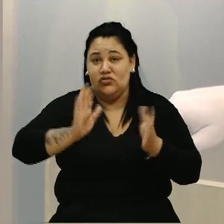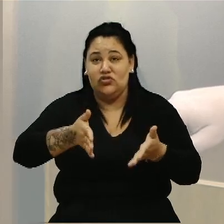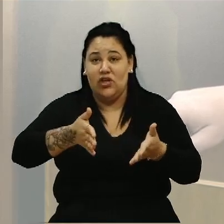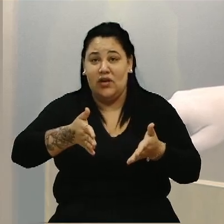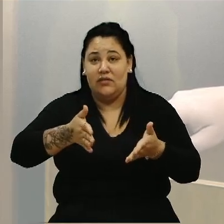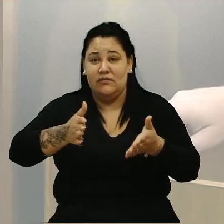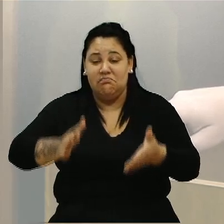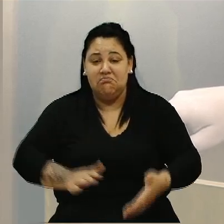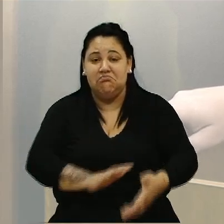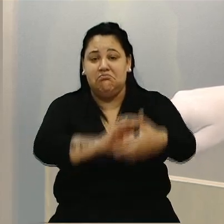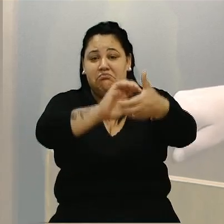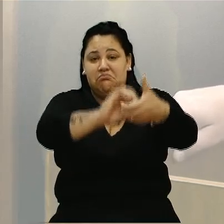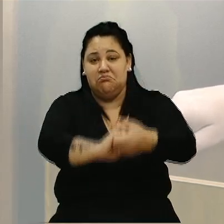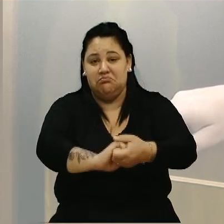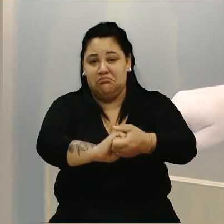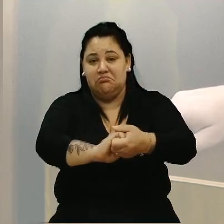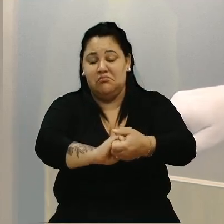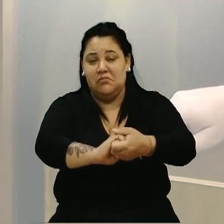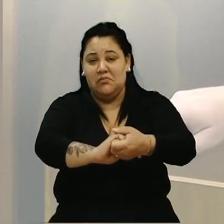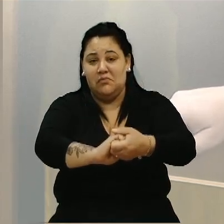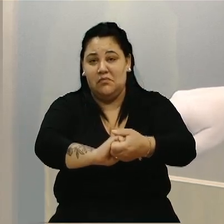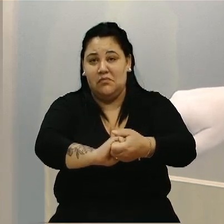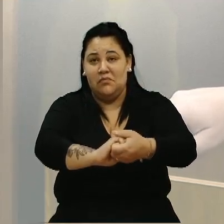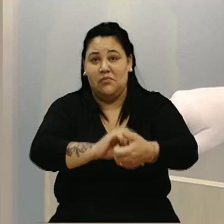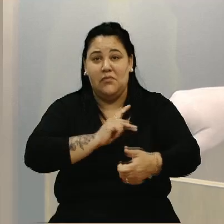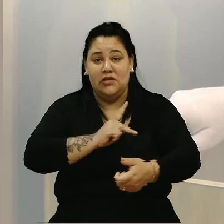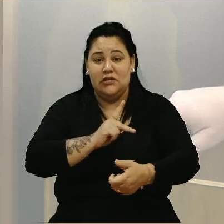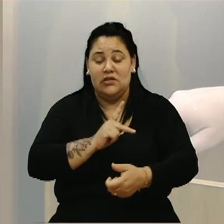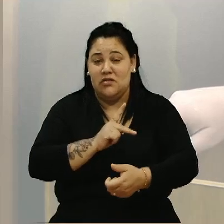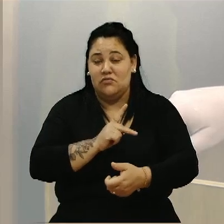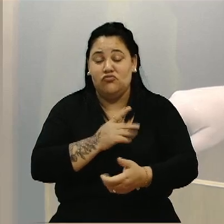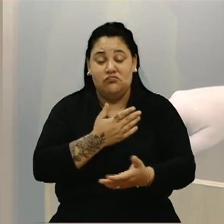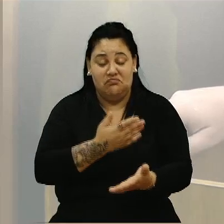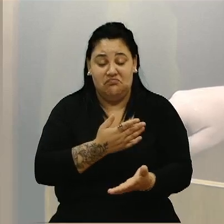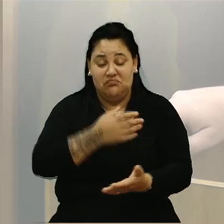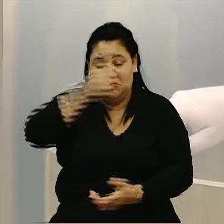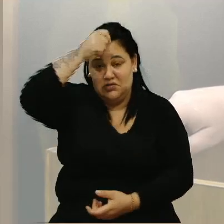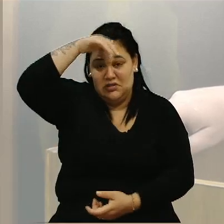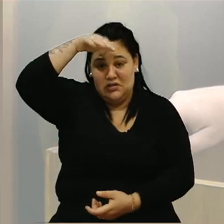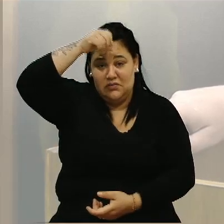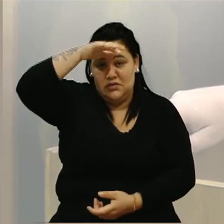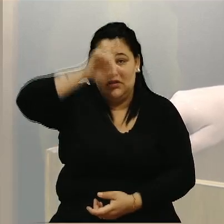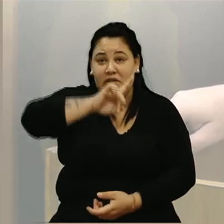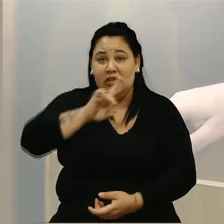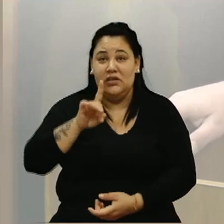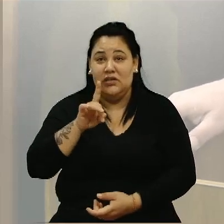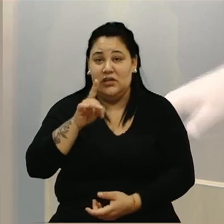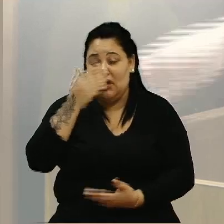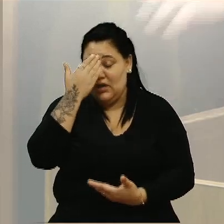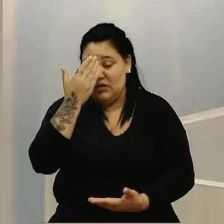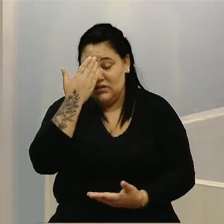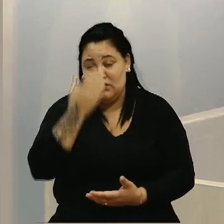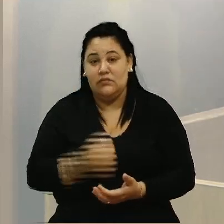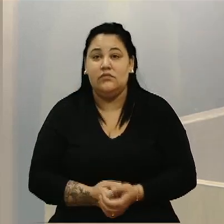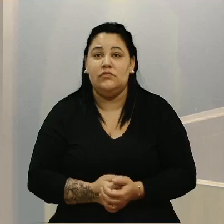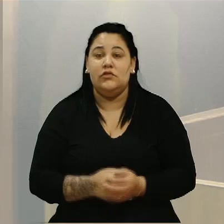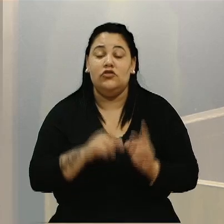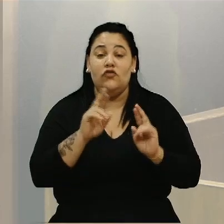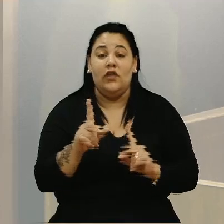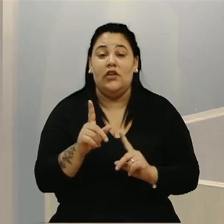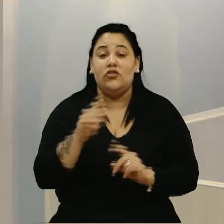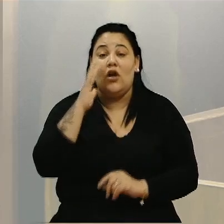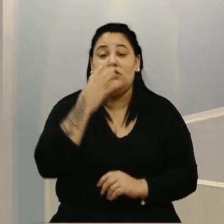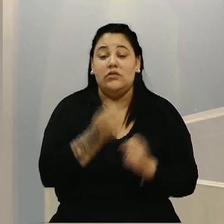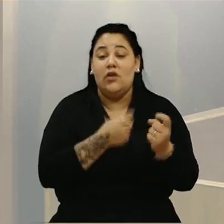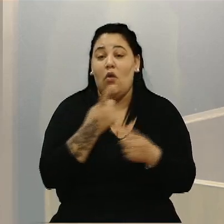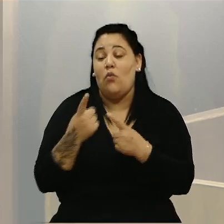mão, né, ao presidente Trump e não negou o resultado da urna. Diferente do que aconteceu em algumas cidades